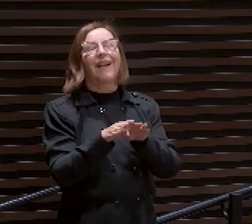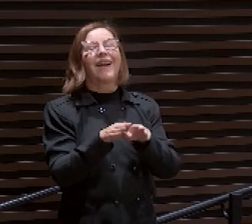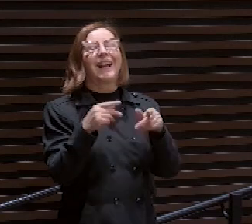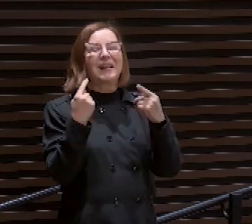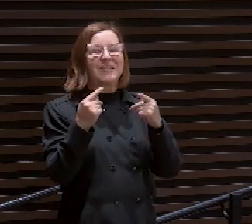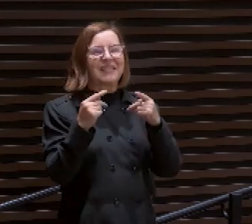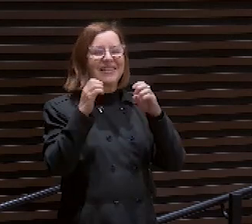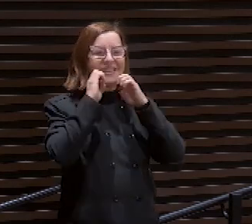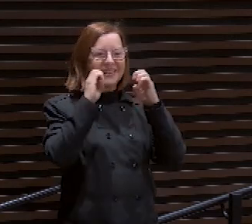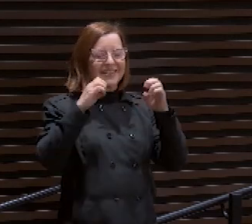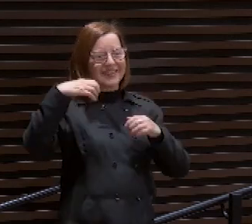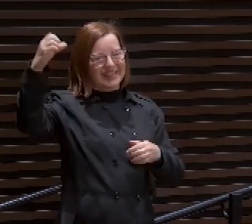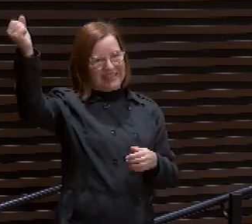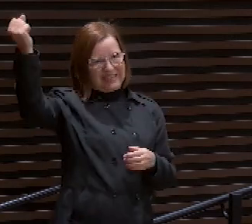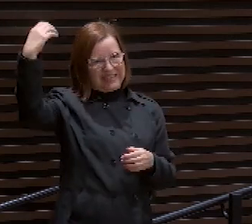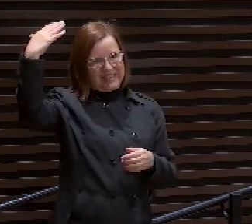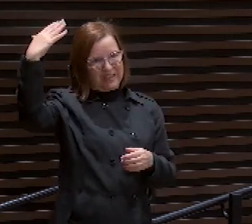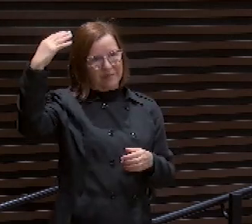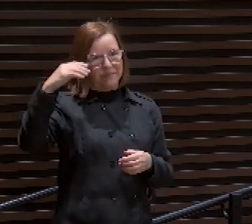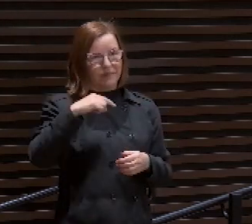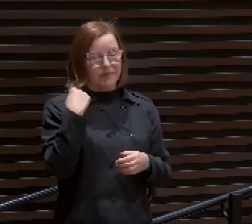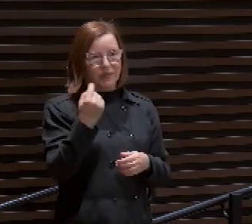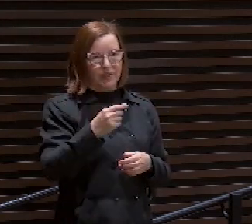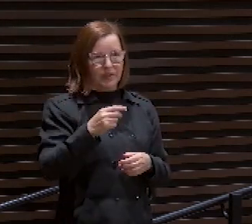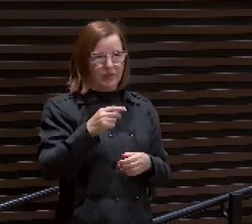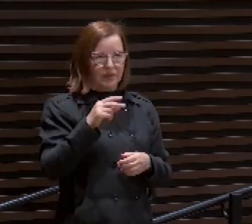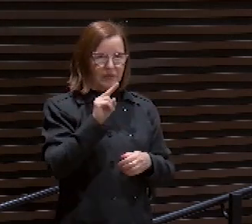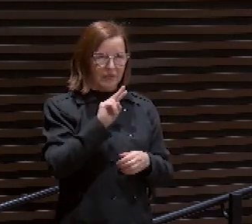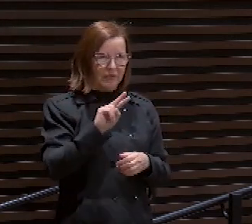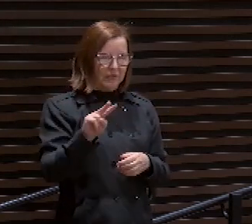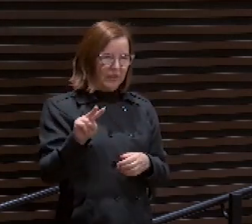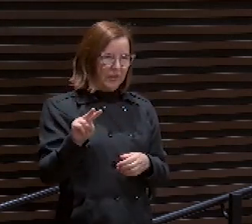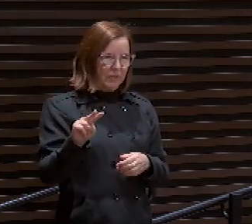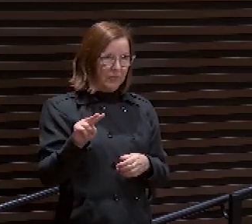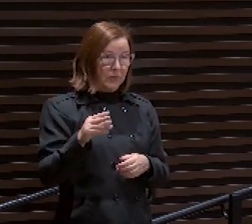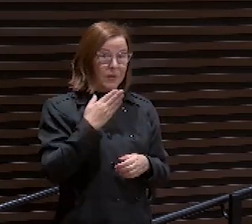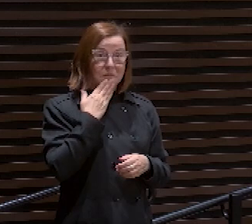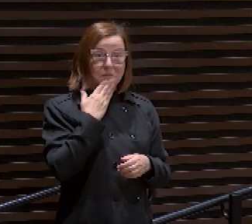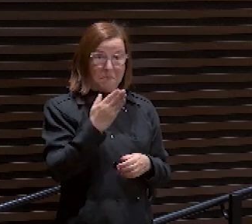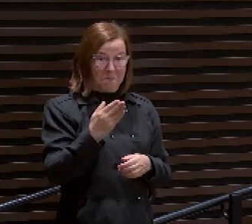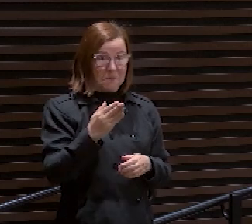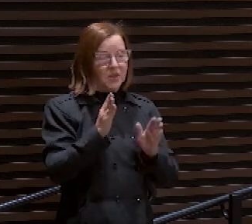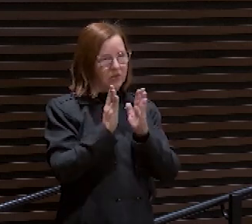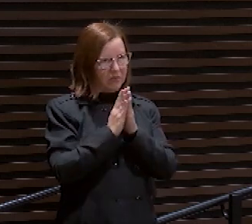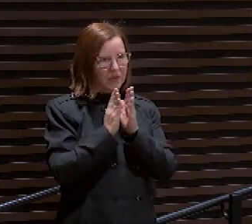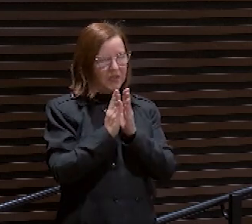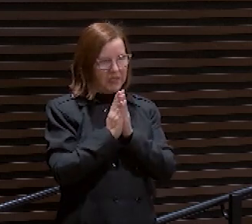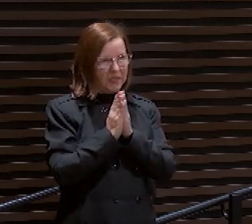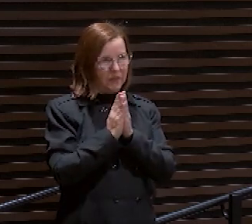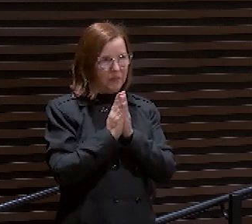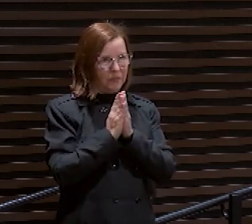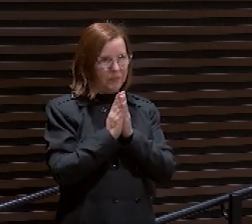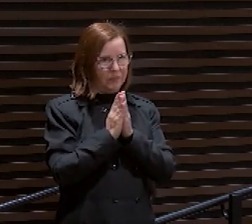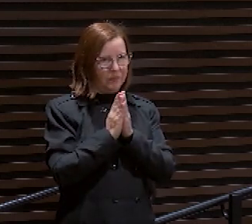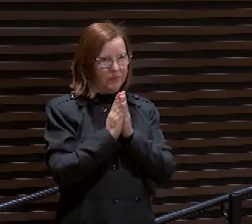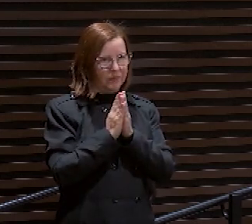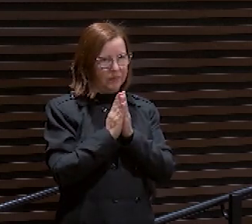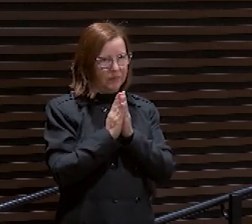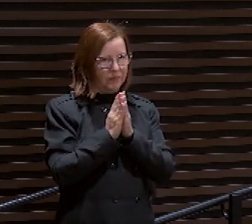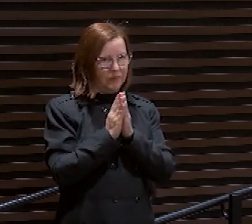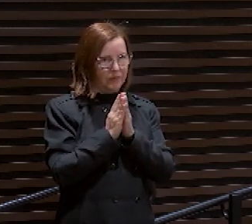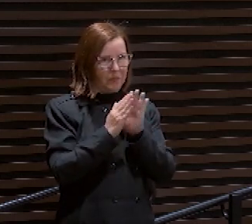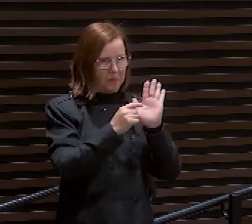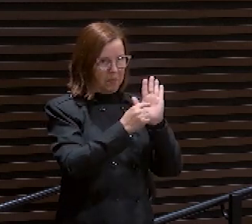graça. Nós vemos aqui os pedidos de oração, aqui no